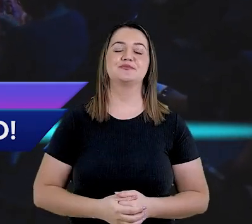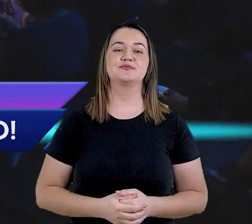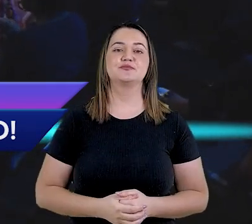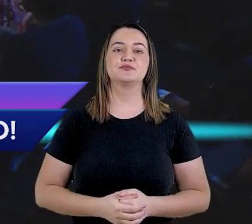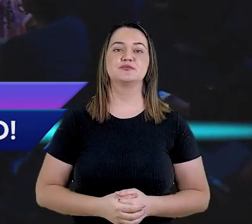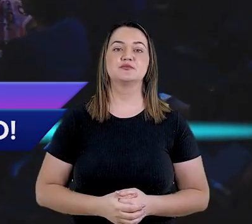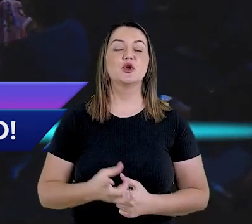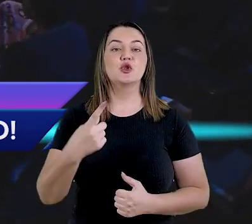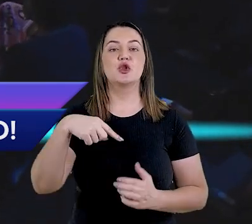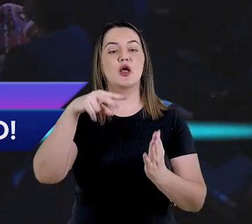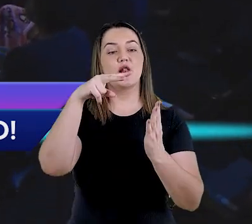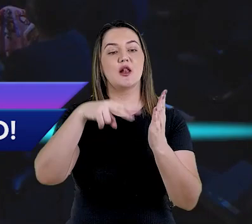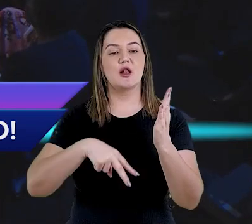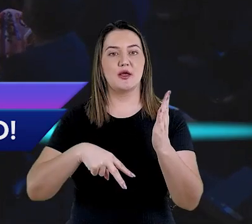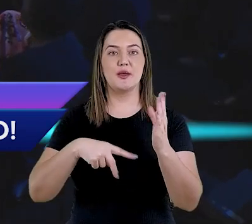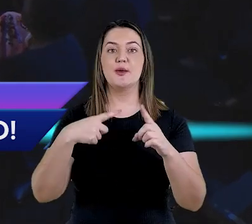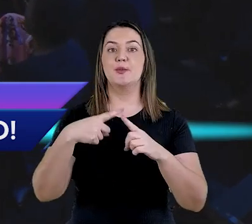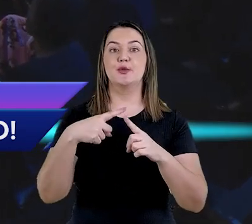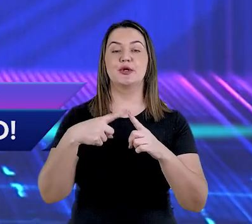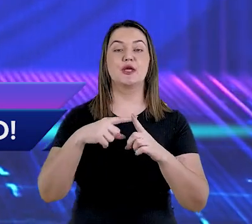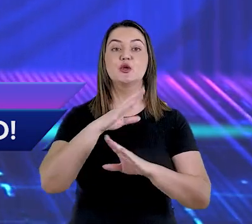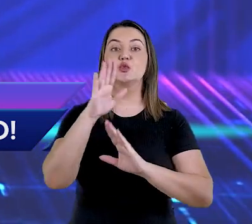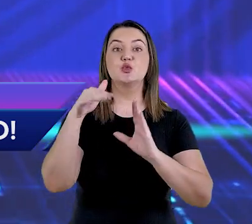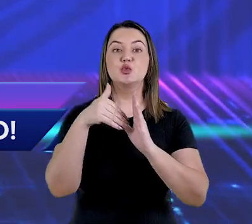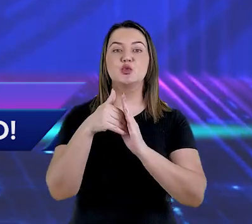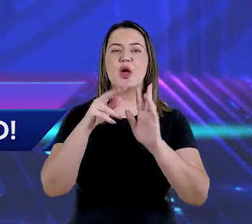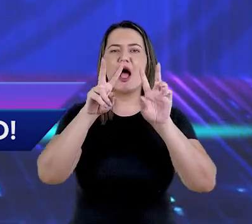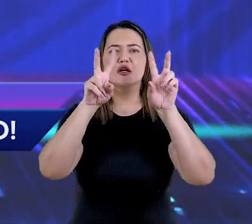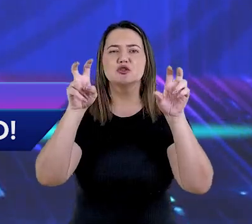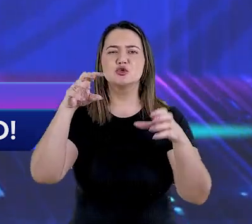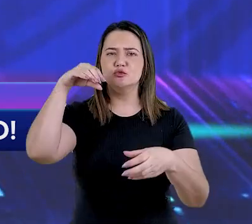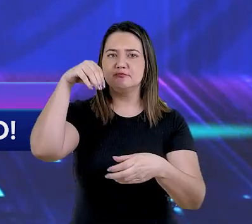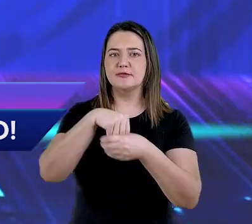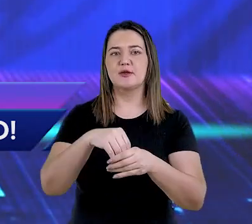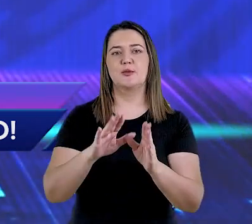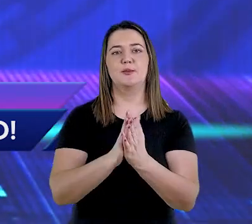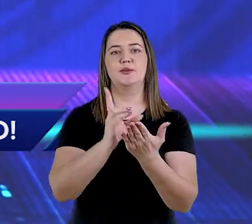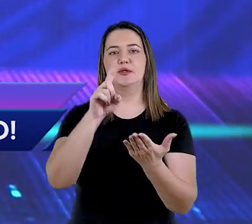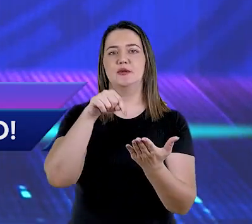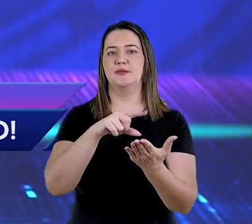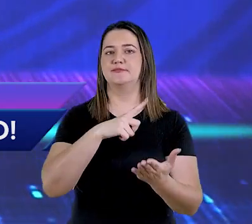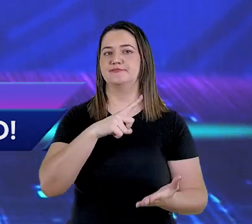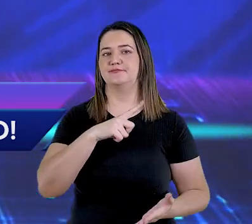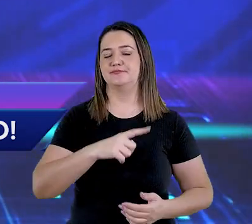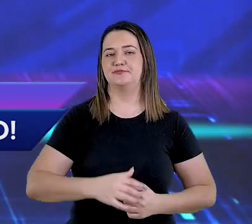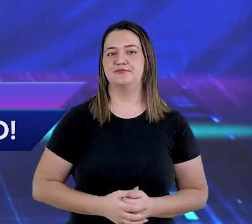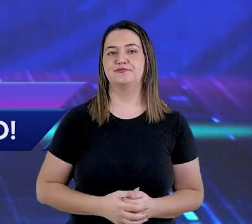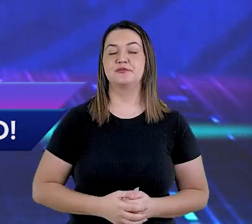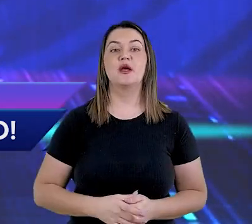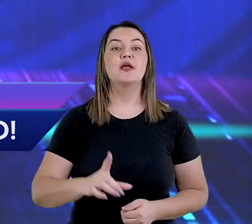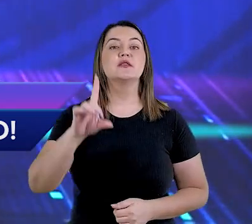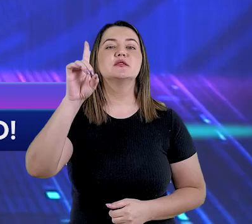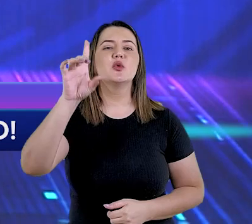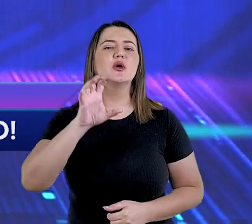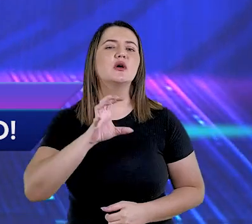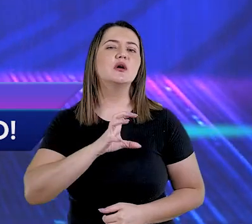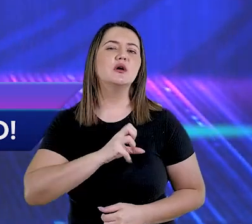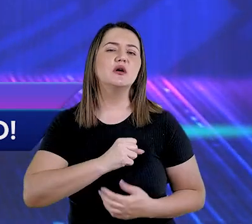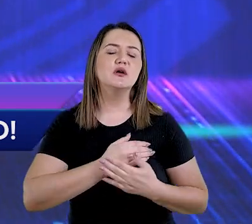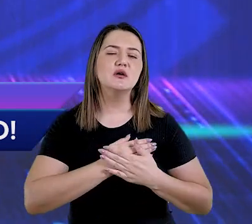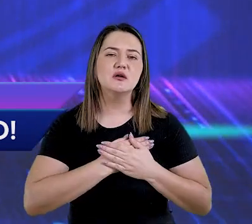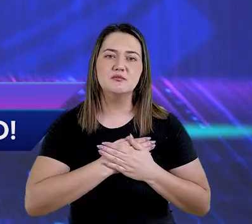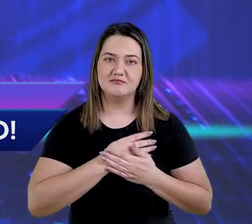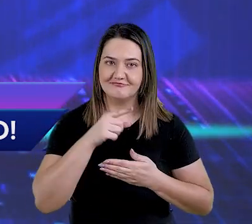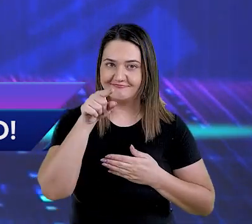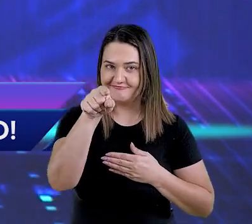Vamos voltar os nossos olhos porque tudo começa na palavra. Deus te ama e quer